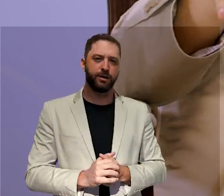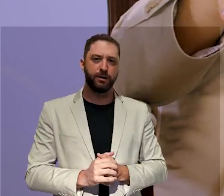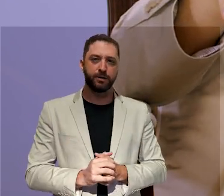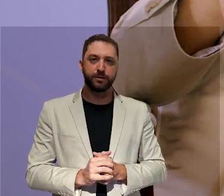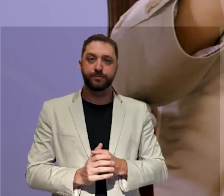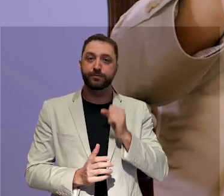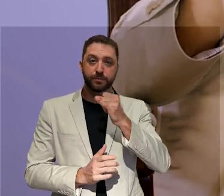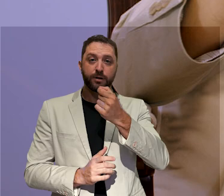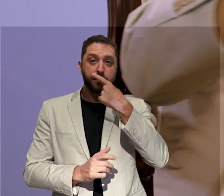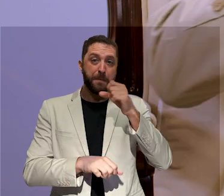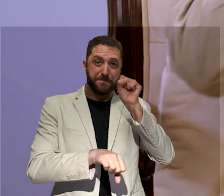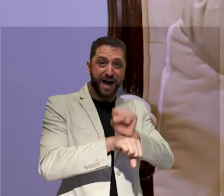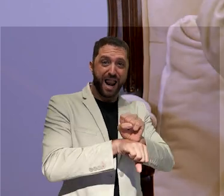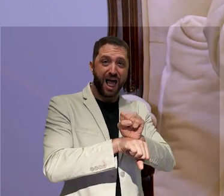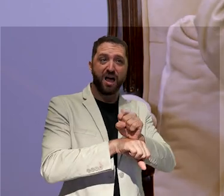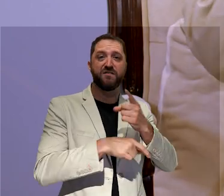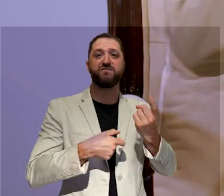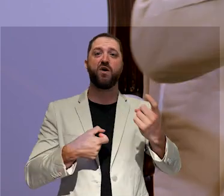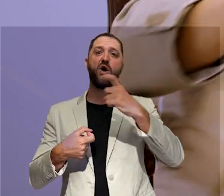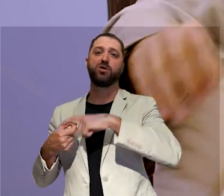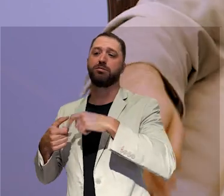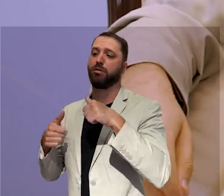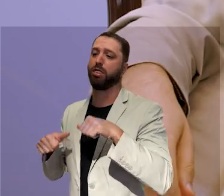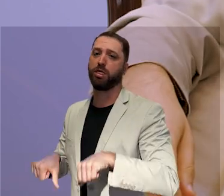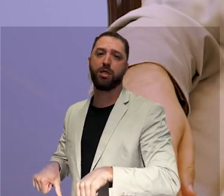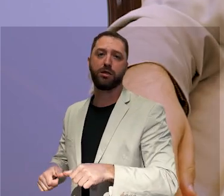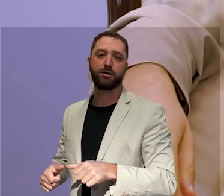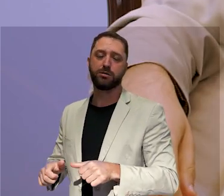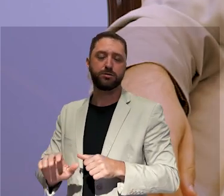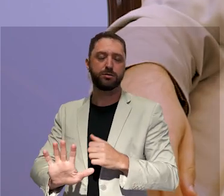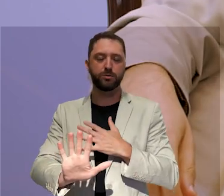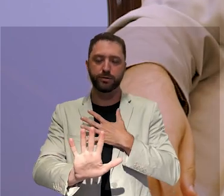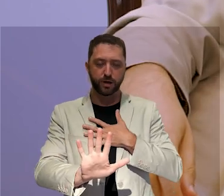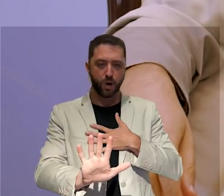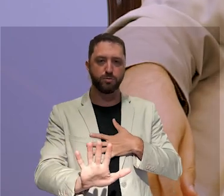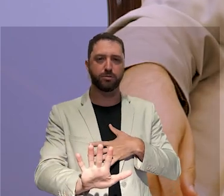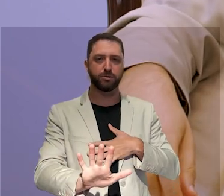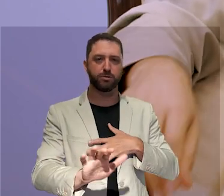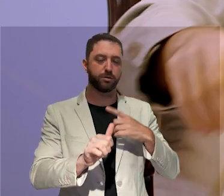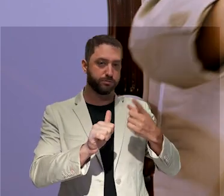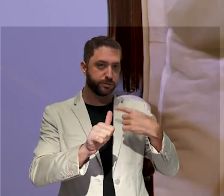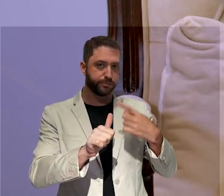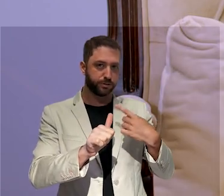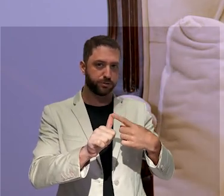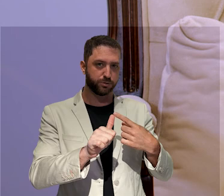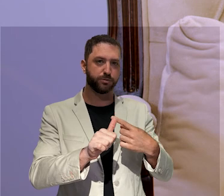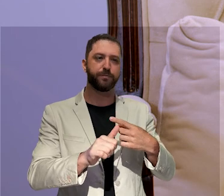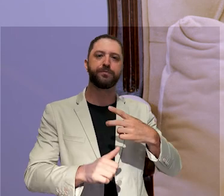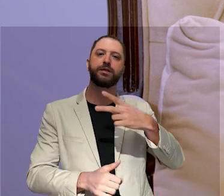remédio agora. Porque senão você para de tomar e vai voltar tudo como era antes. A questão é,